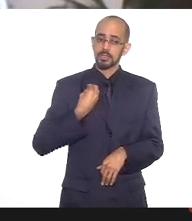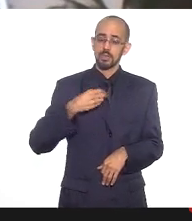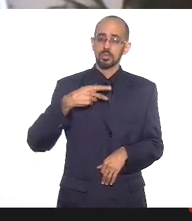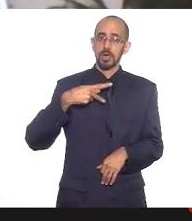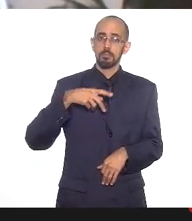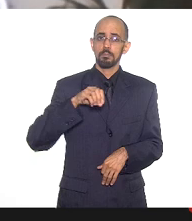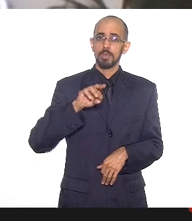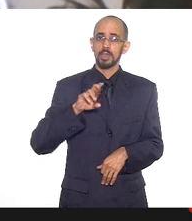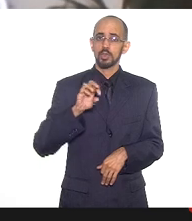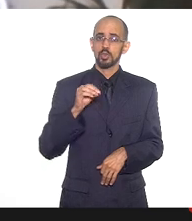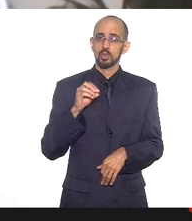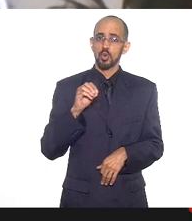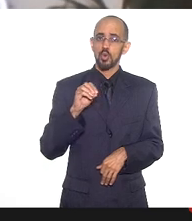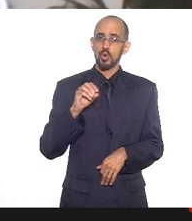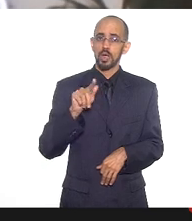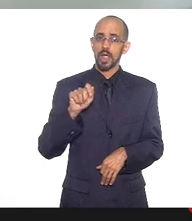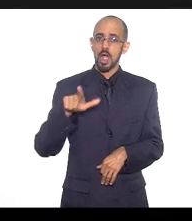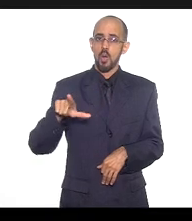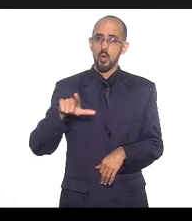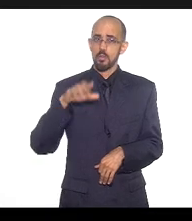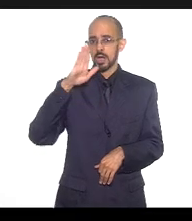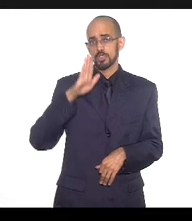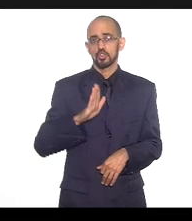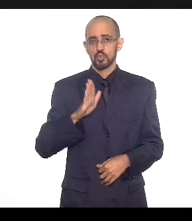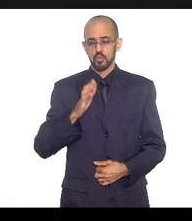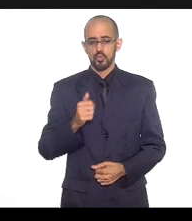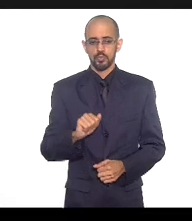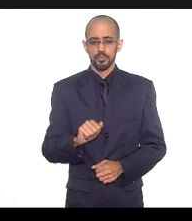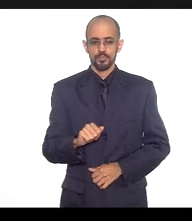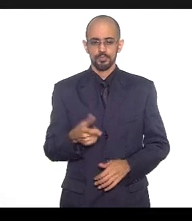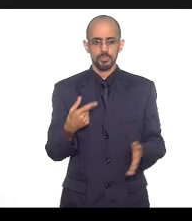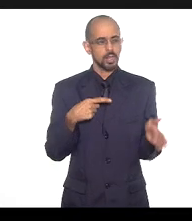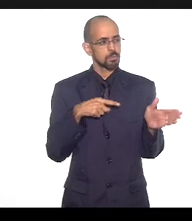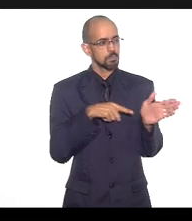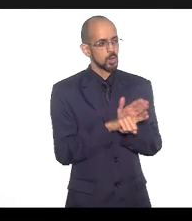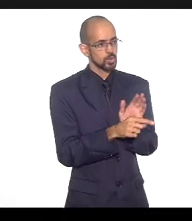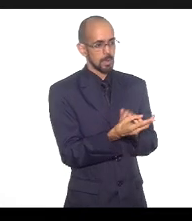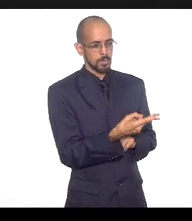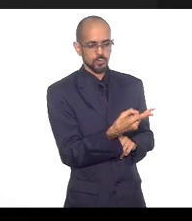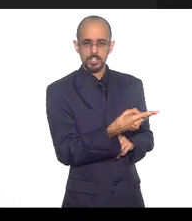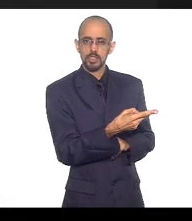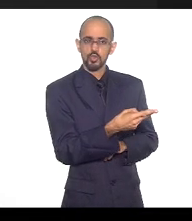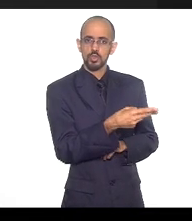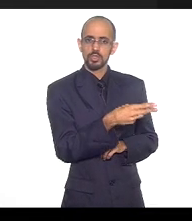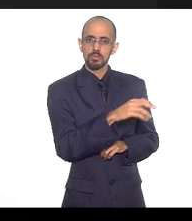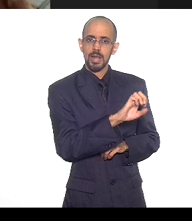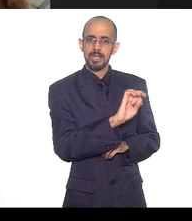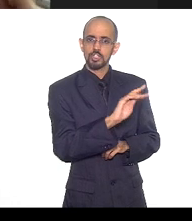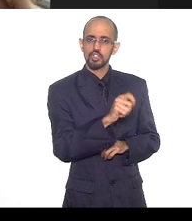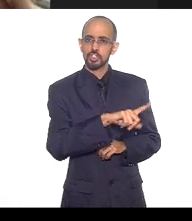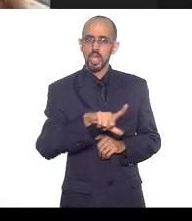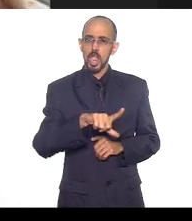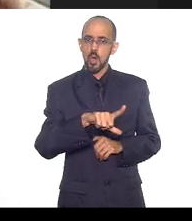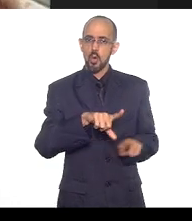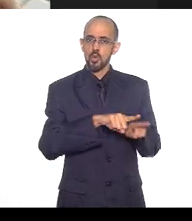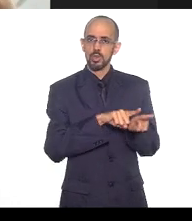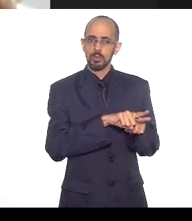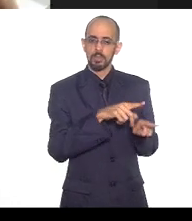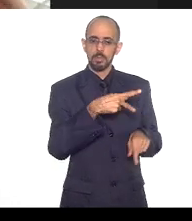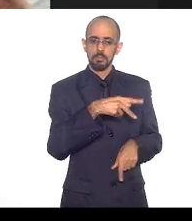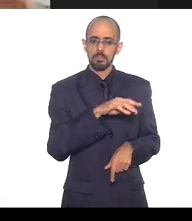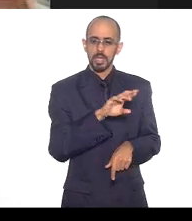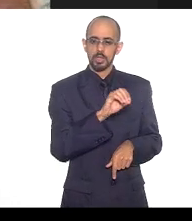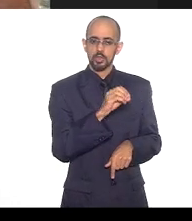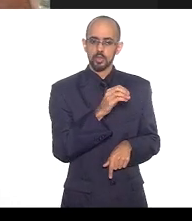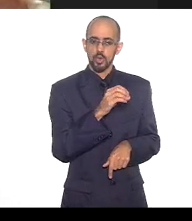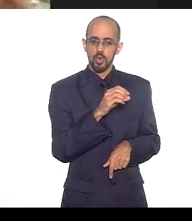Brasil. Tá bom? Eu perguntaria à Shell e à Petrogal, então, os senhores são... Esse